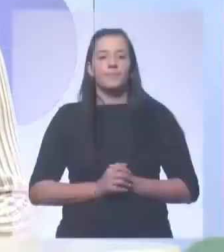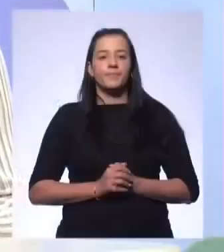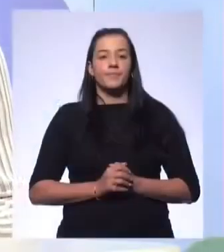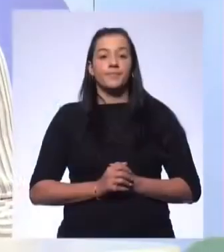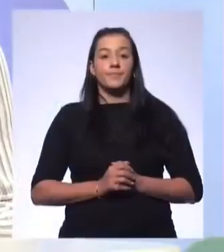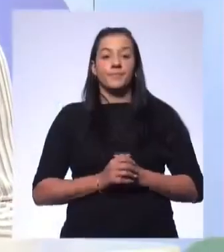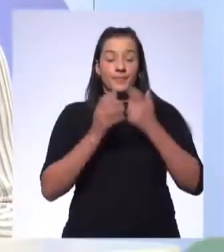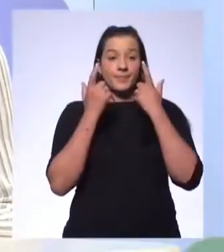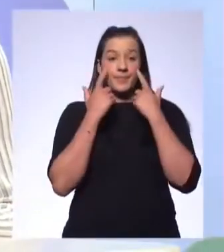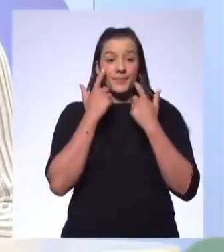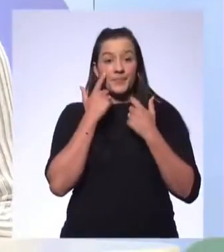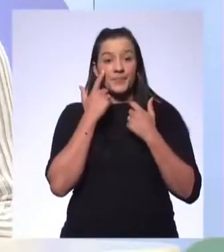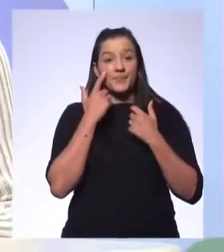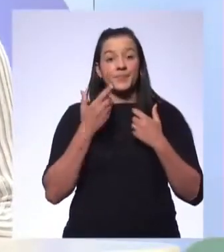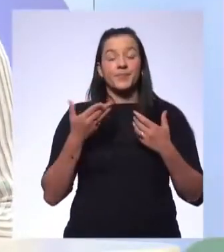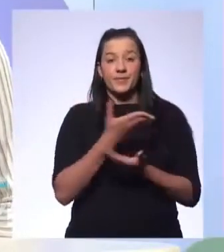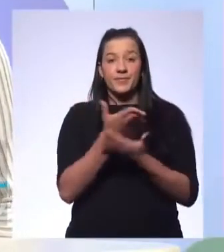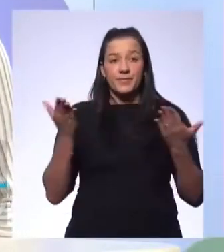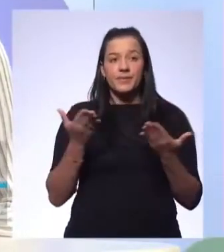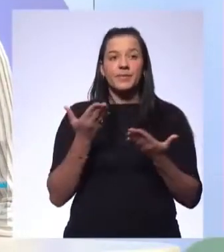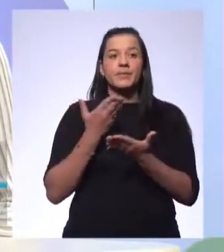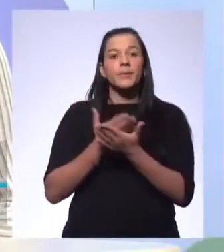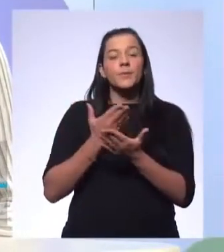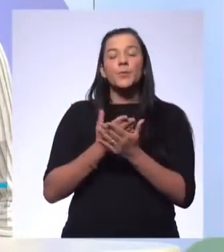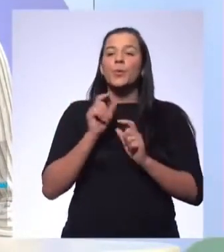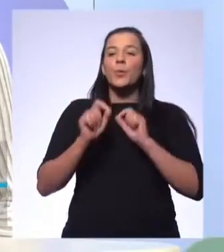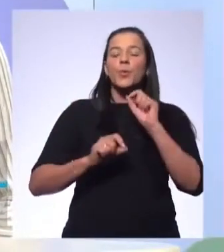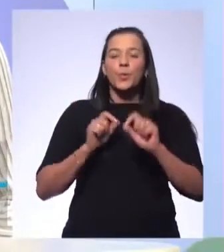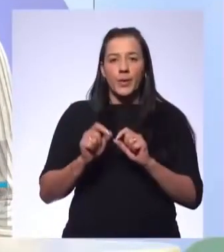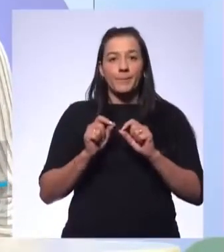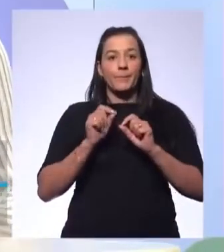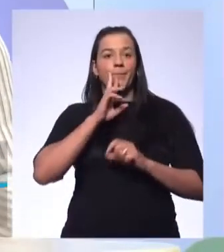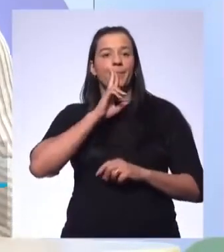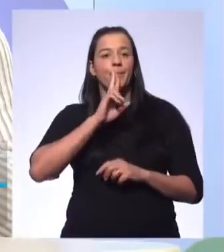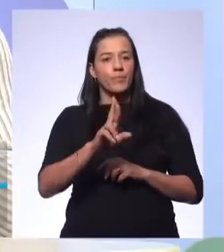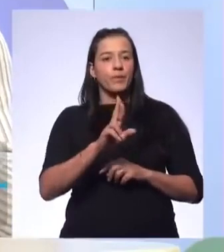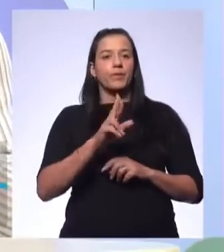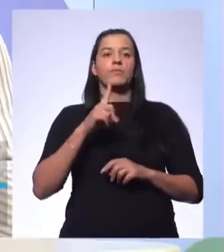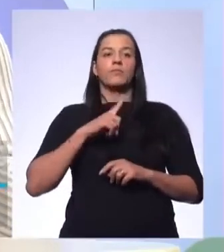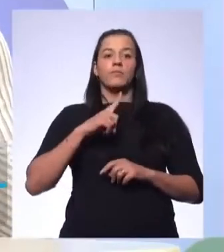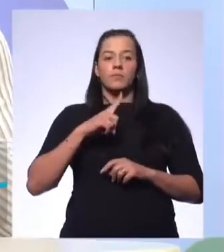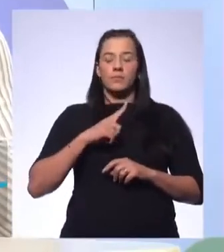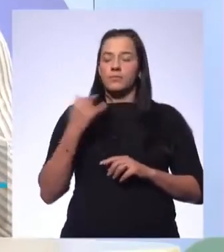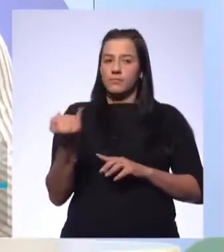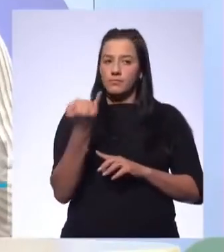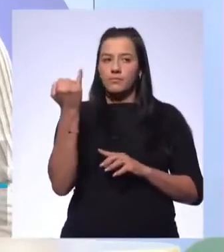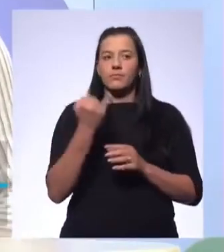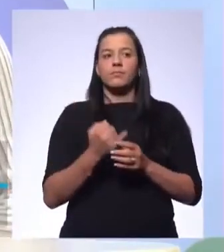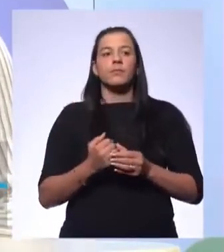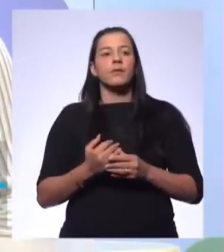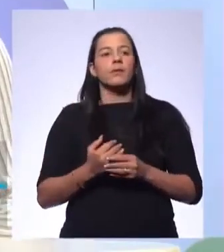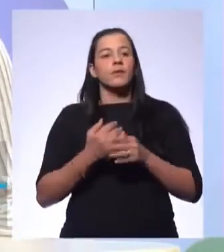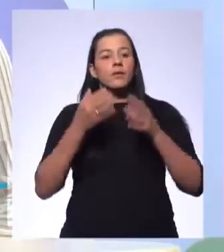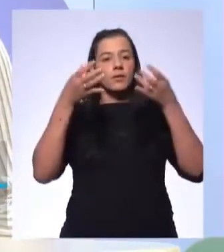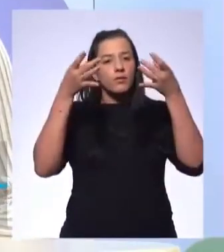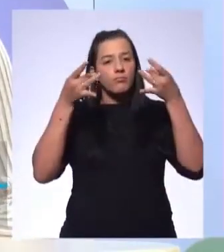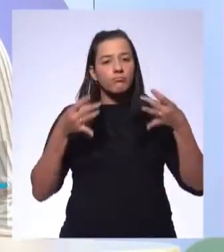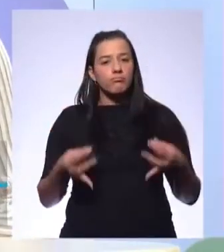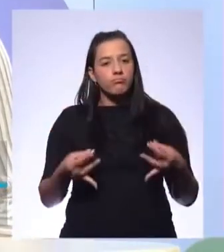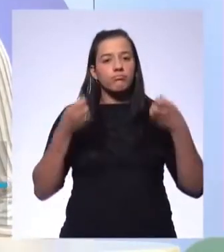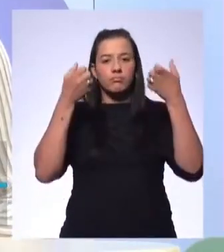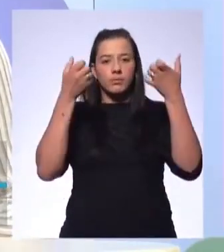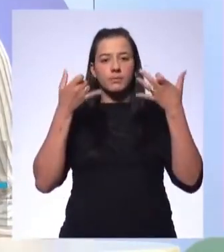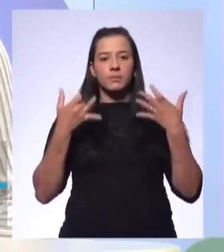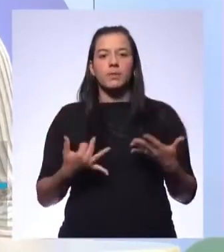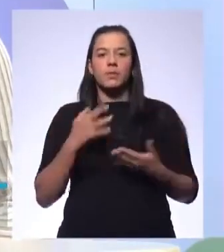Vamos lá, garotada, vamos lá. Professora Luiz, os estudantes estão respondendo essa questão importante, contextualizando as suas respostas.